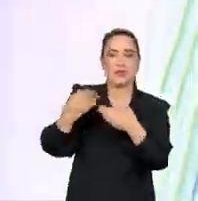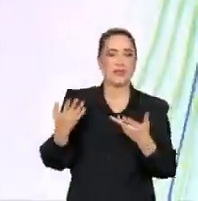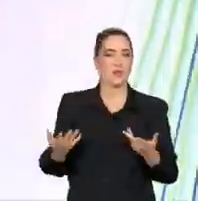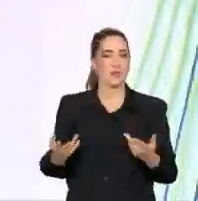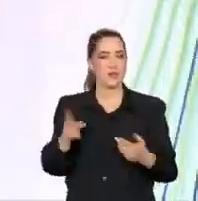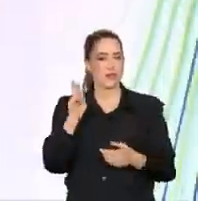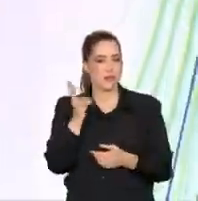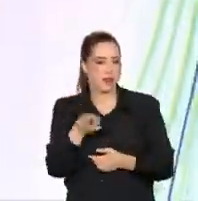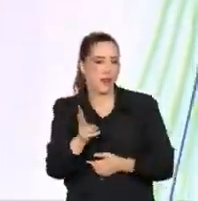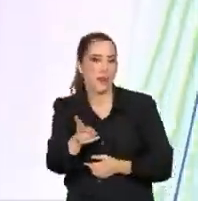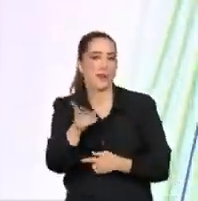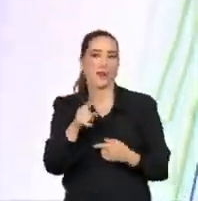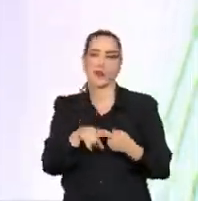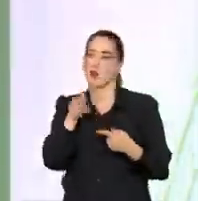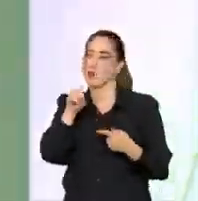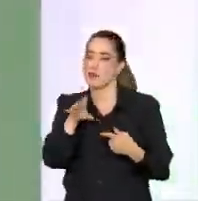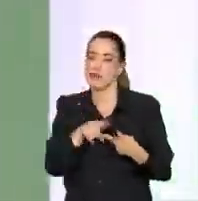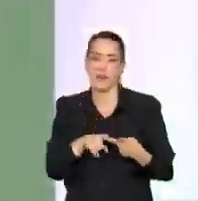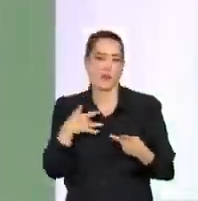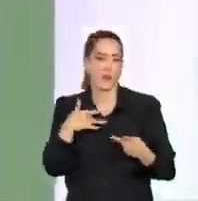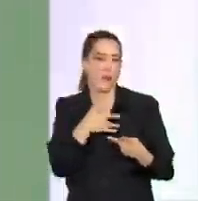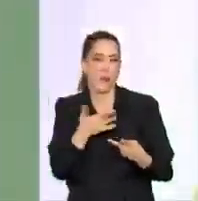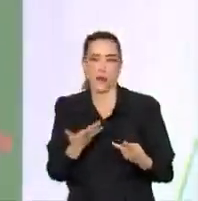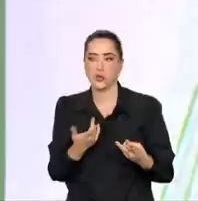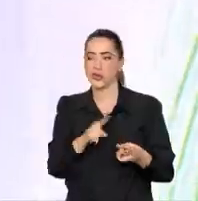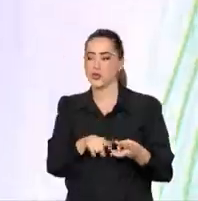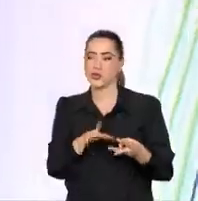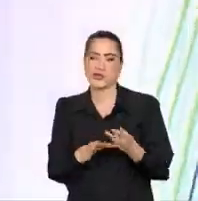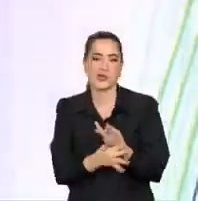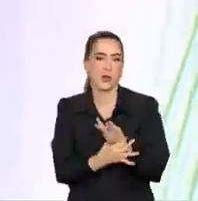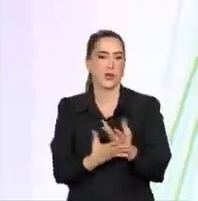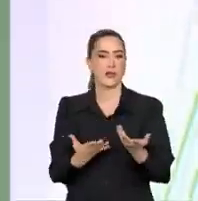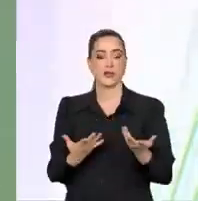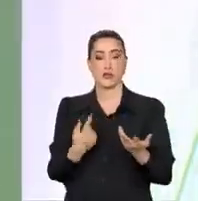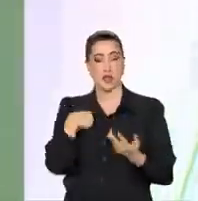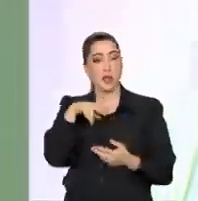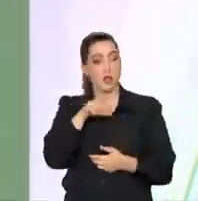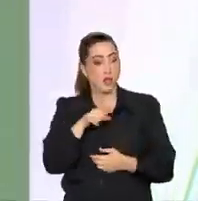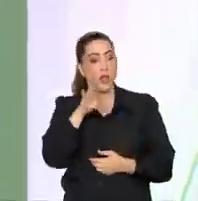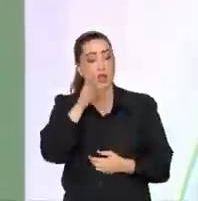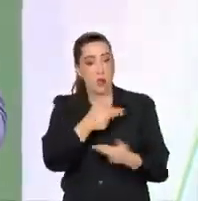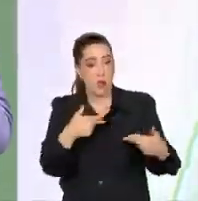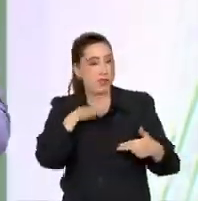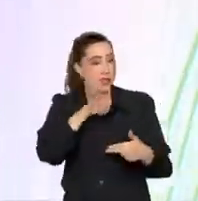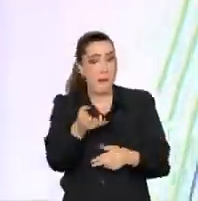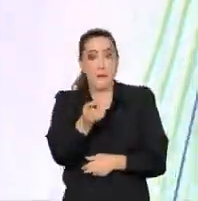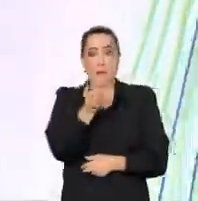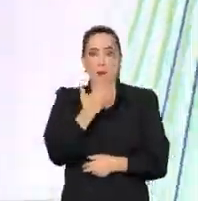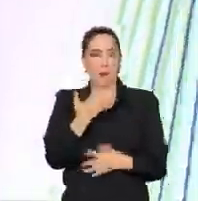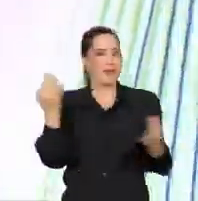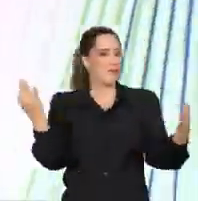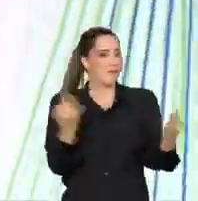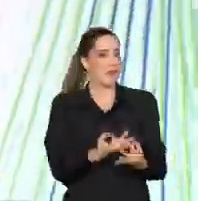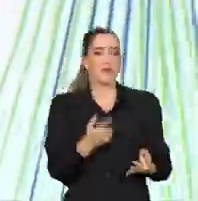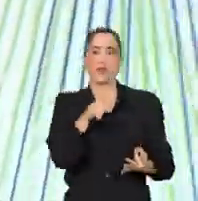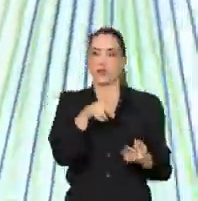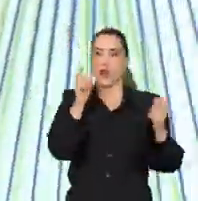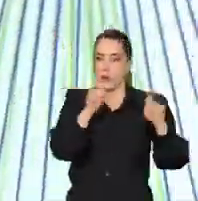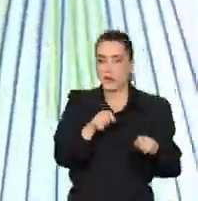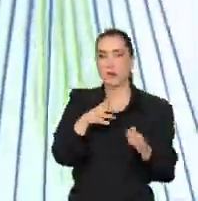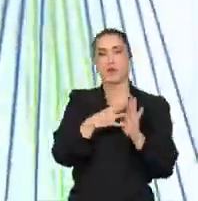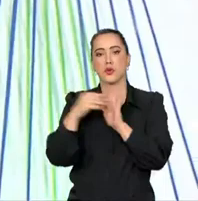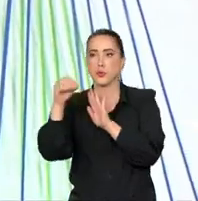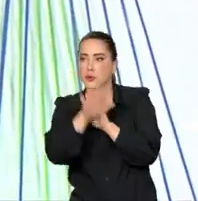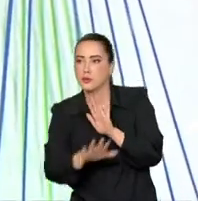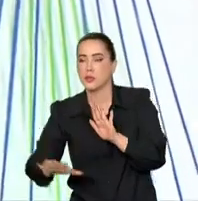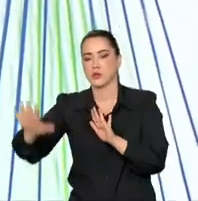Isso seja para a educação, para a saúde, para a segurança, para qualquer área de qualquer política pública. Então, é dizer que os recursos